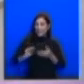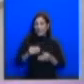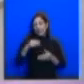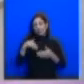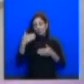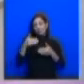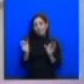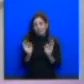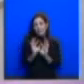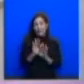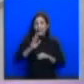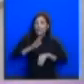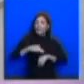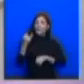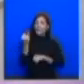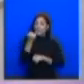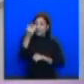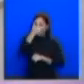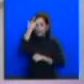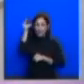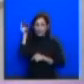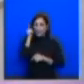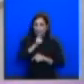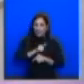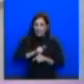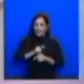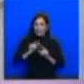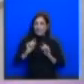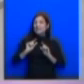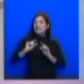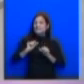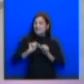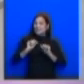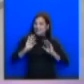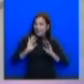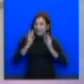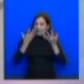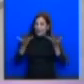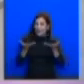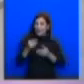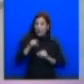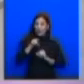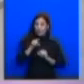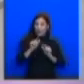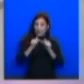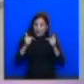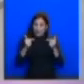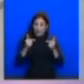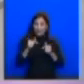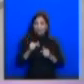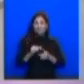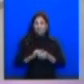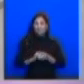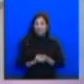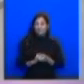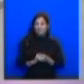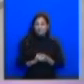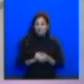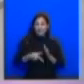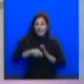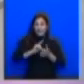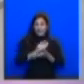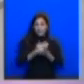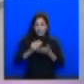assim por diante. O importante é que alguém vai fazer a festa hoje. E o sortudo pode ser você. Antes de começarmos